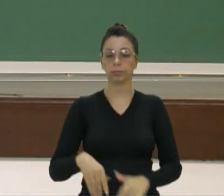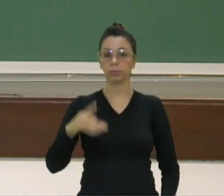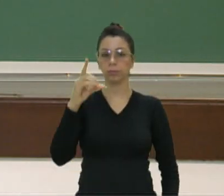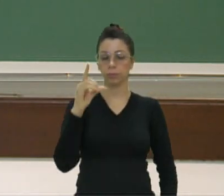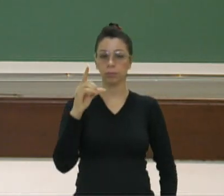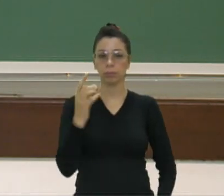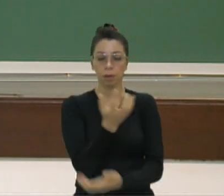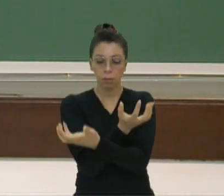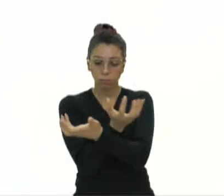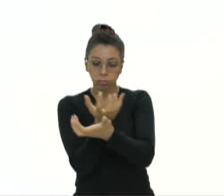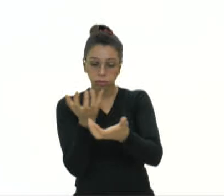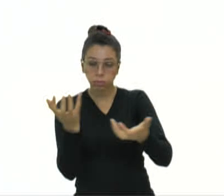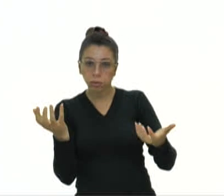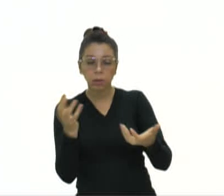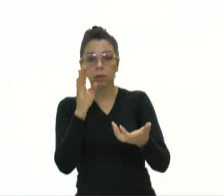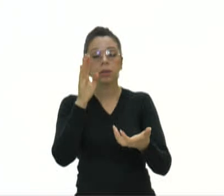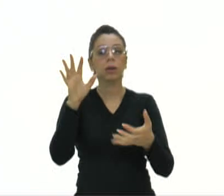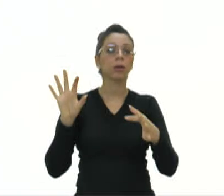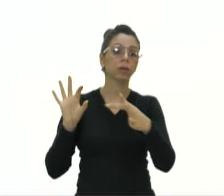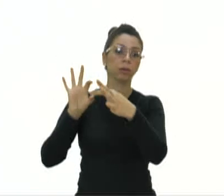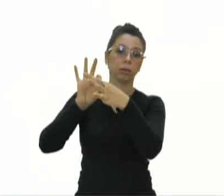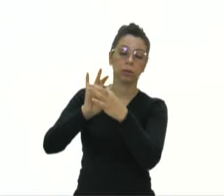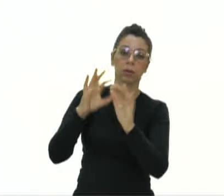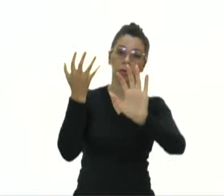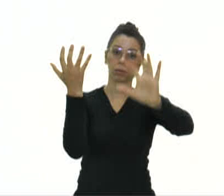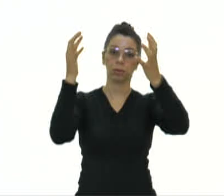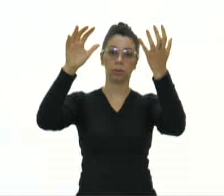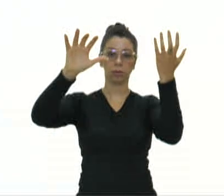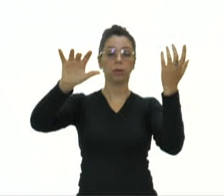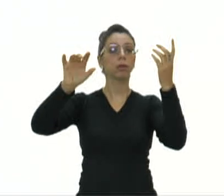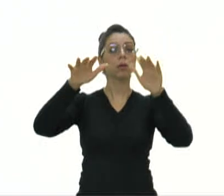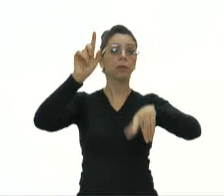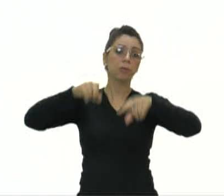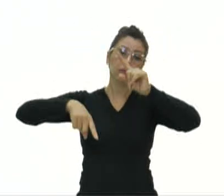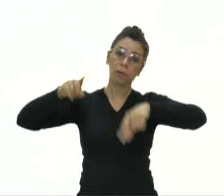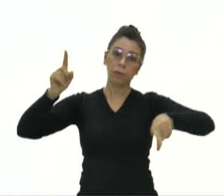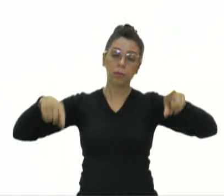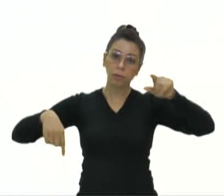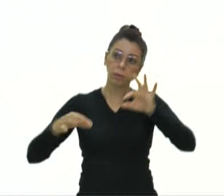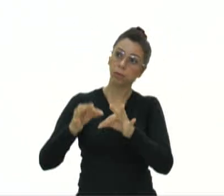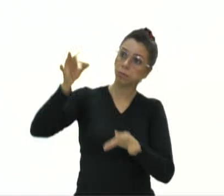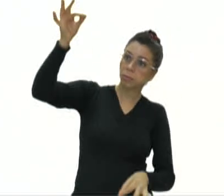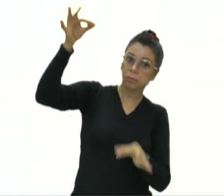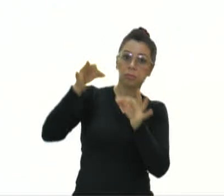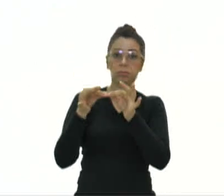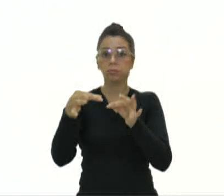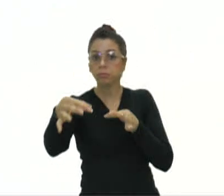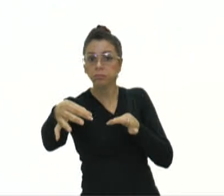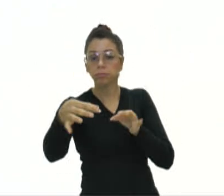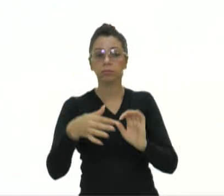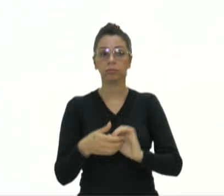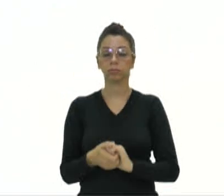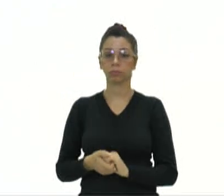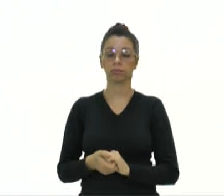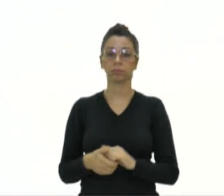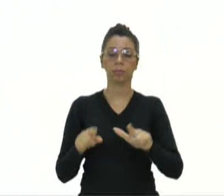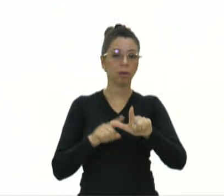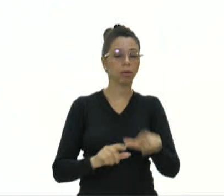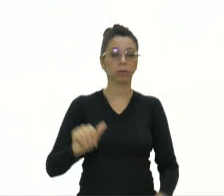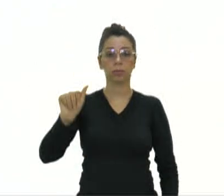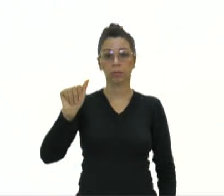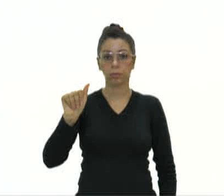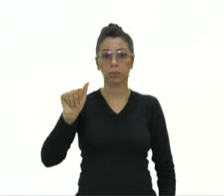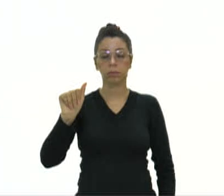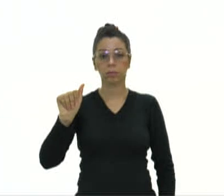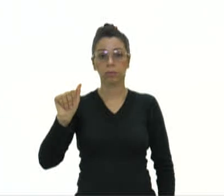formações vegetais estão diretamente ligadas ao clima e variam de acordo com a altitude e latitude. Ok. Na letra A,